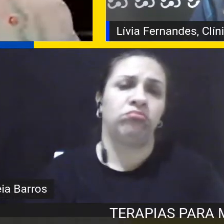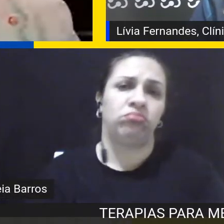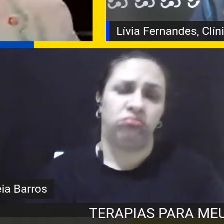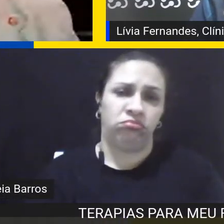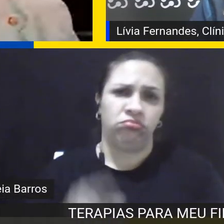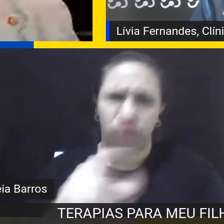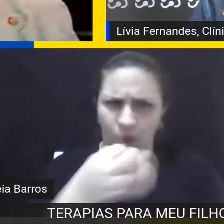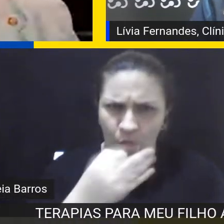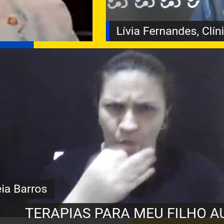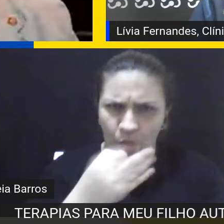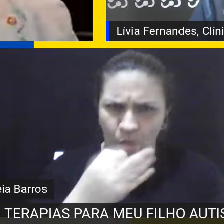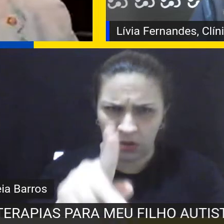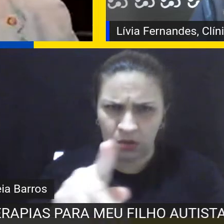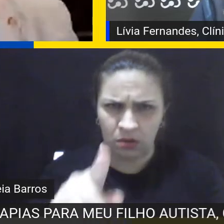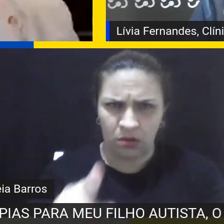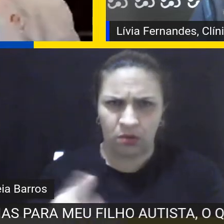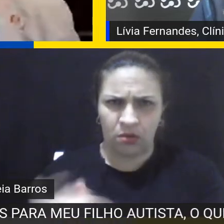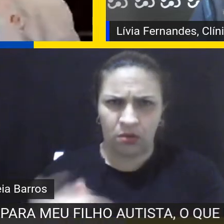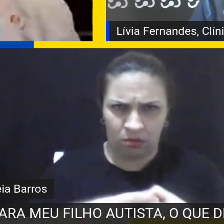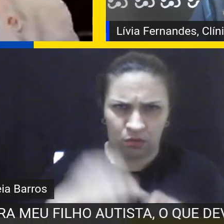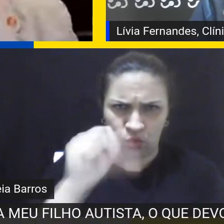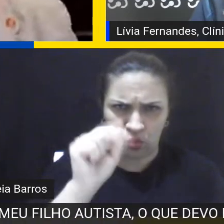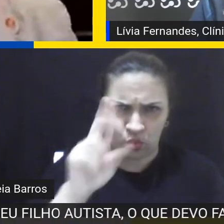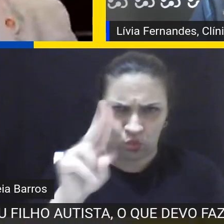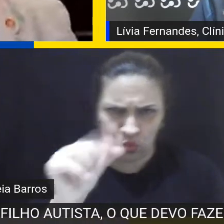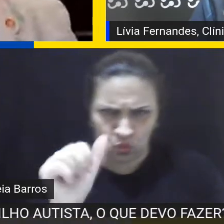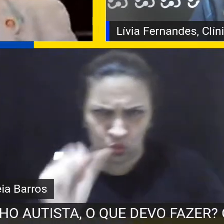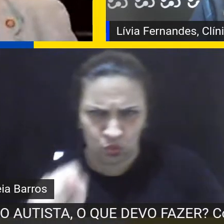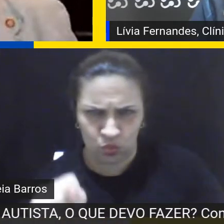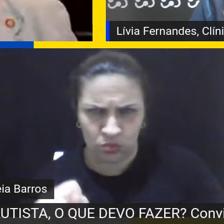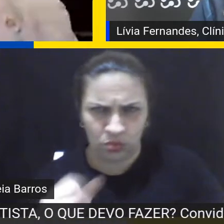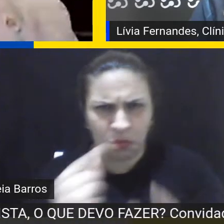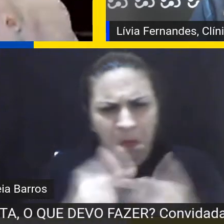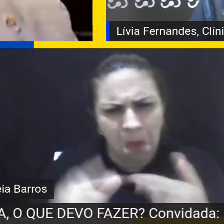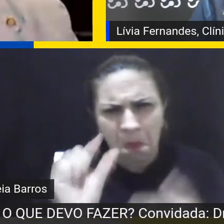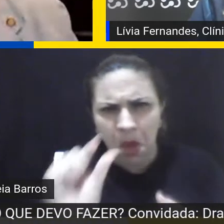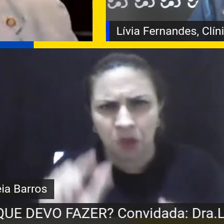acha que é possível um convênio com o SUS? Uma parte, é claro?